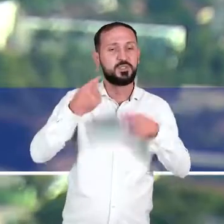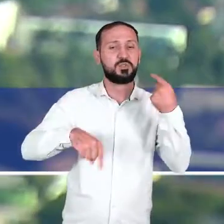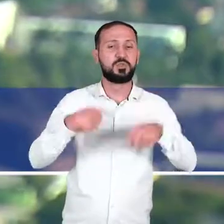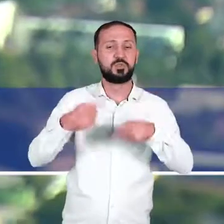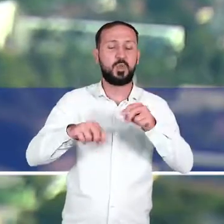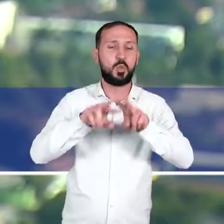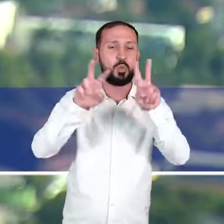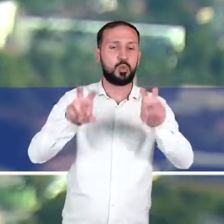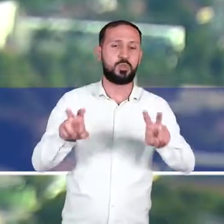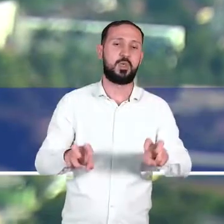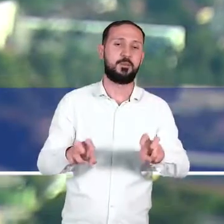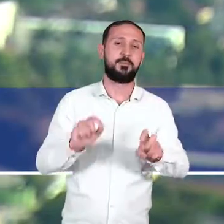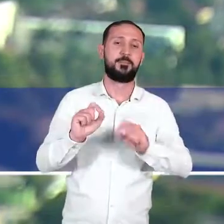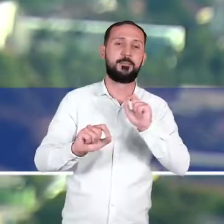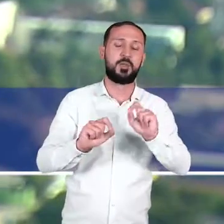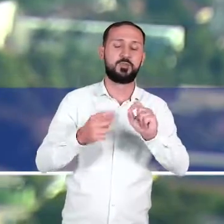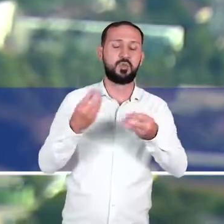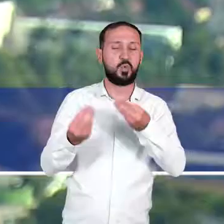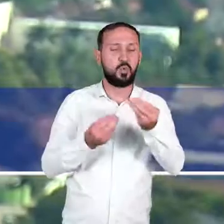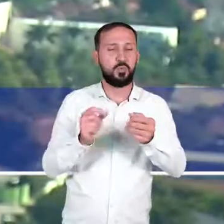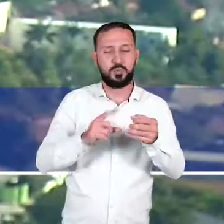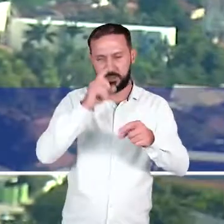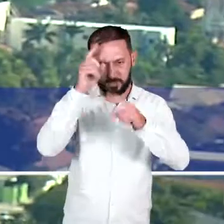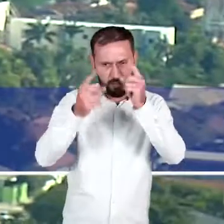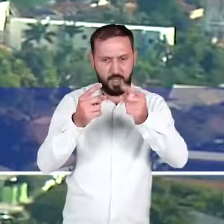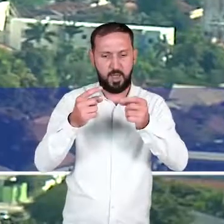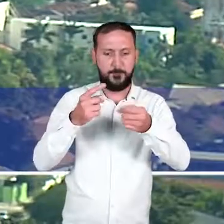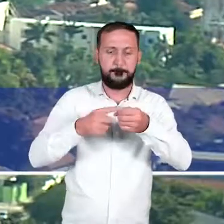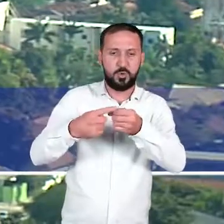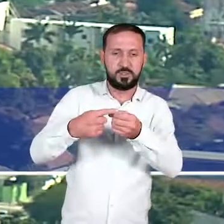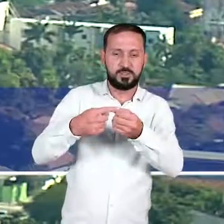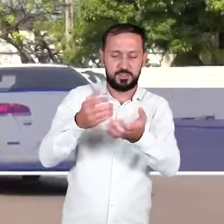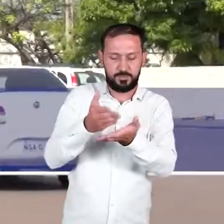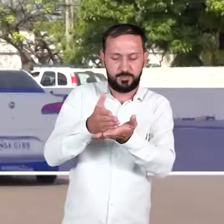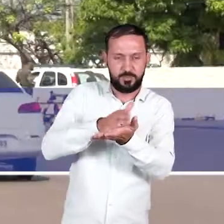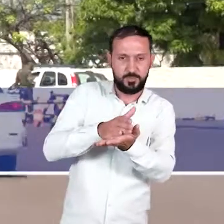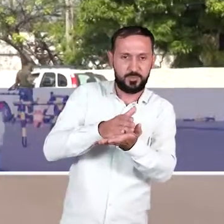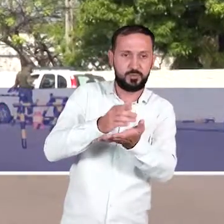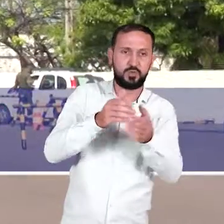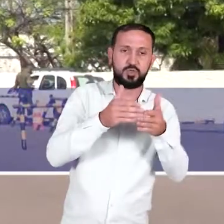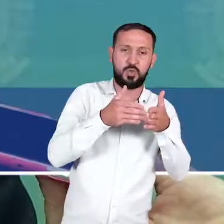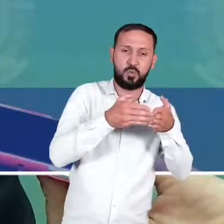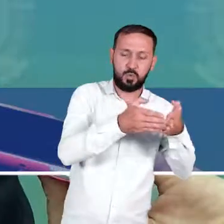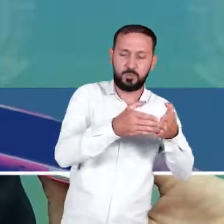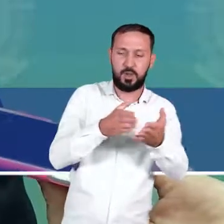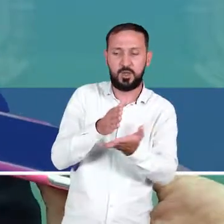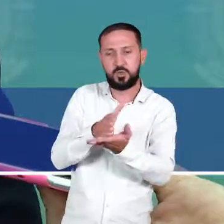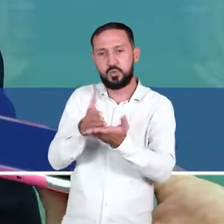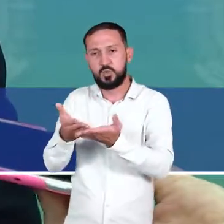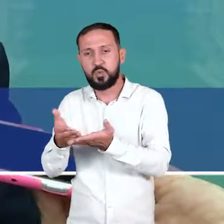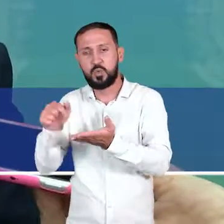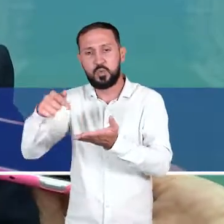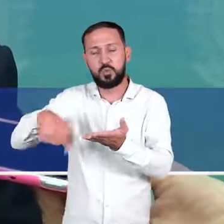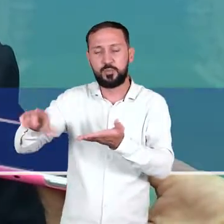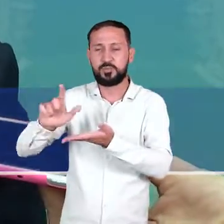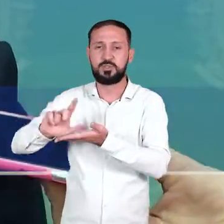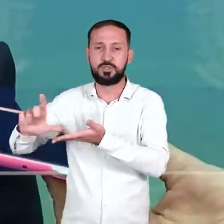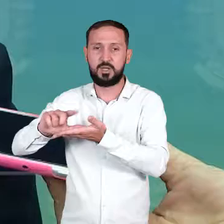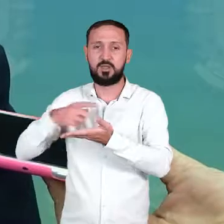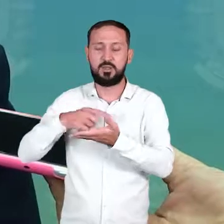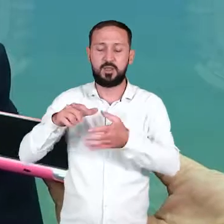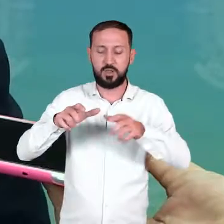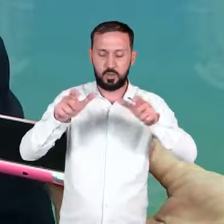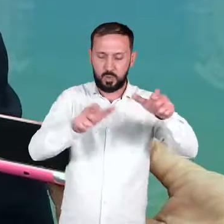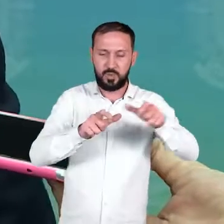discutiu questões relacionadas às demarcações dos municípios de Corumbá e Ladário. Ali existem algumas disputas